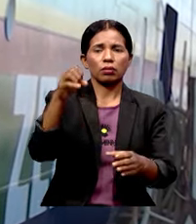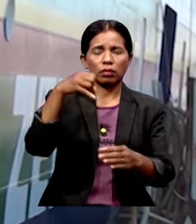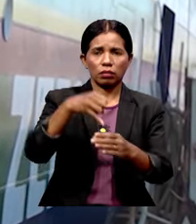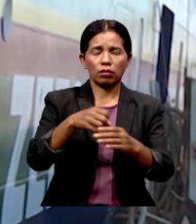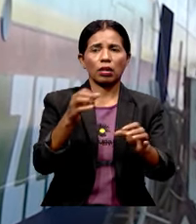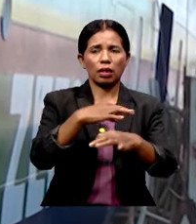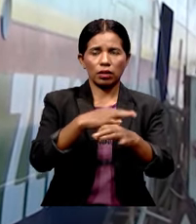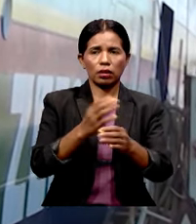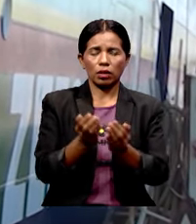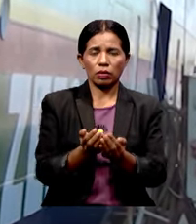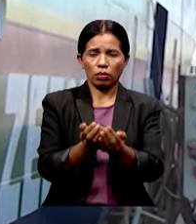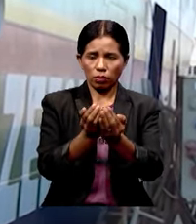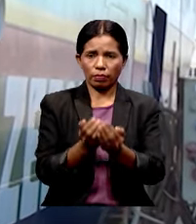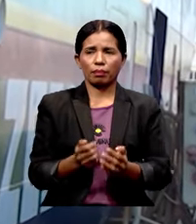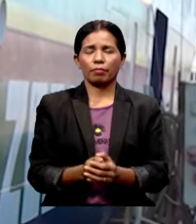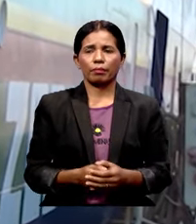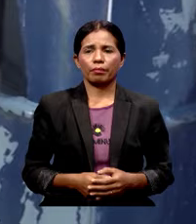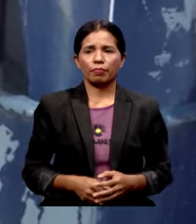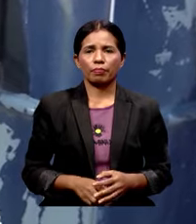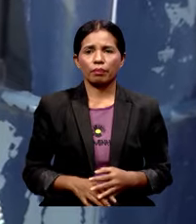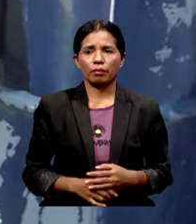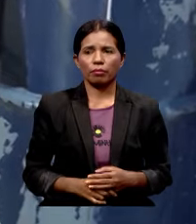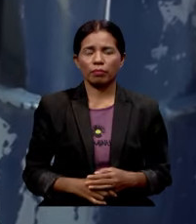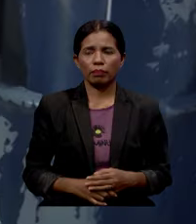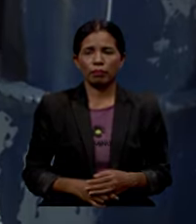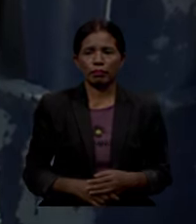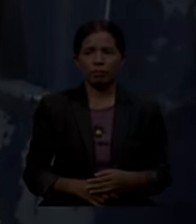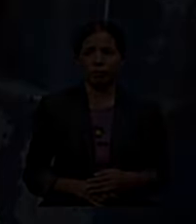reabilitação Rohak Solok. Emerenciana Martins, Tomás Soares, GMN.